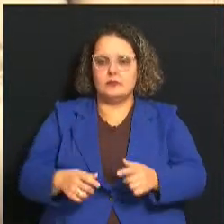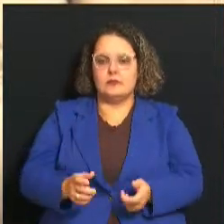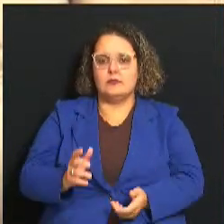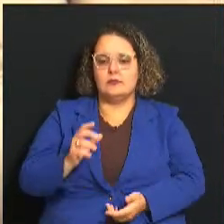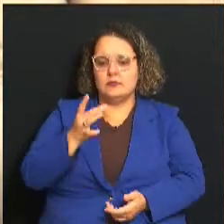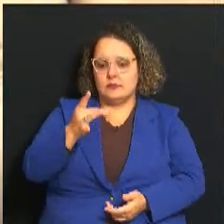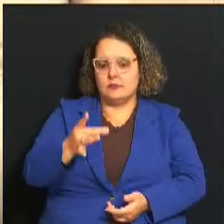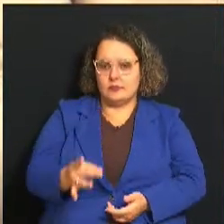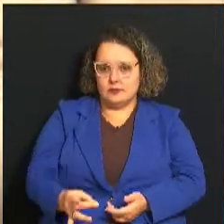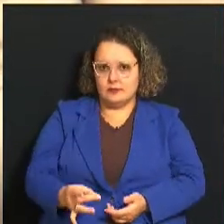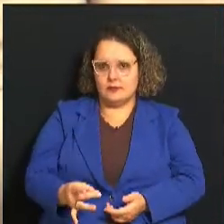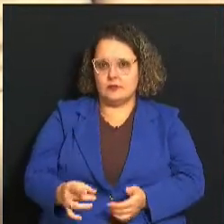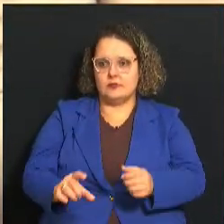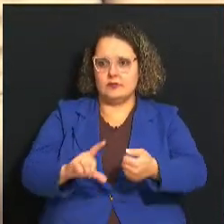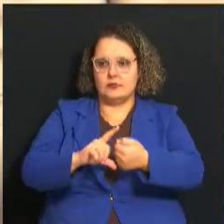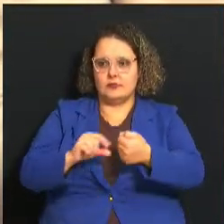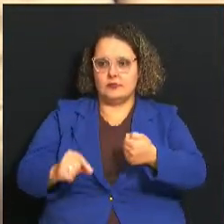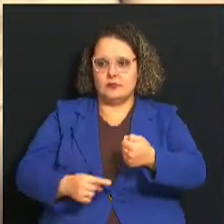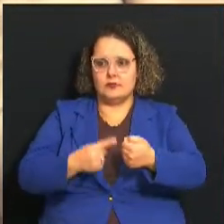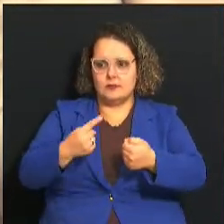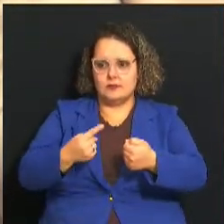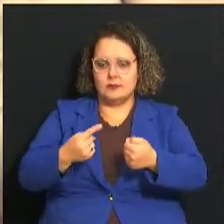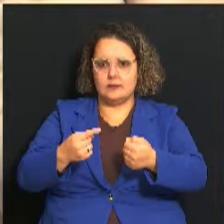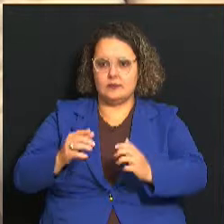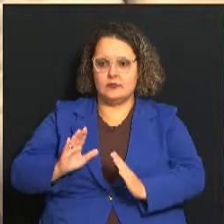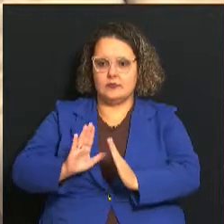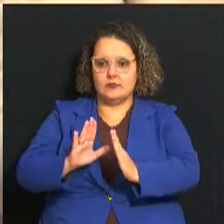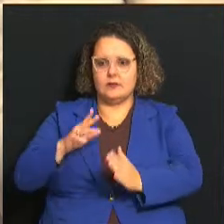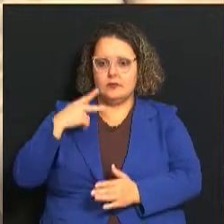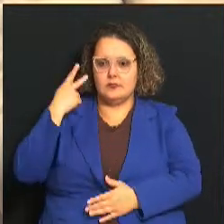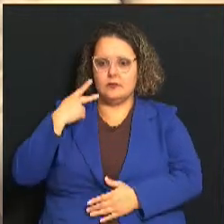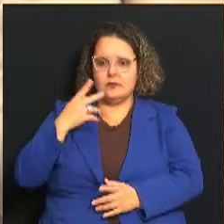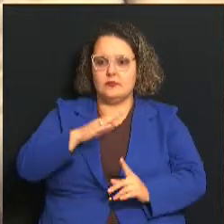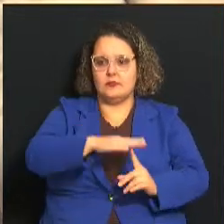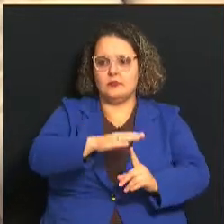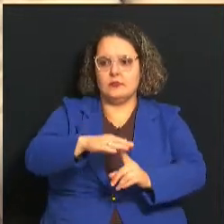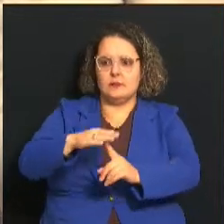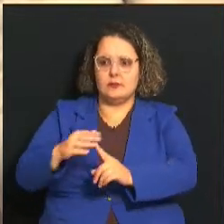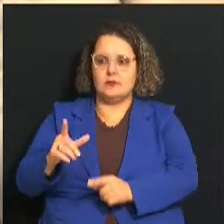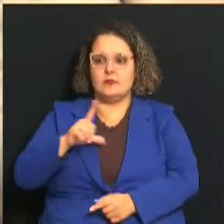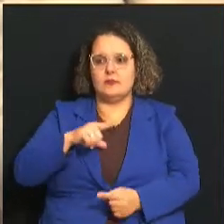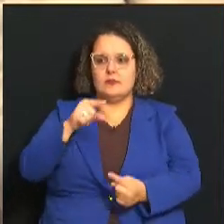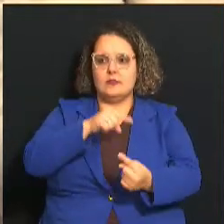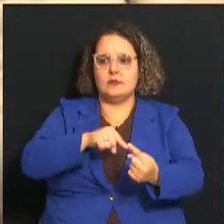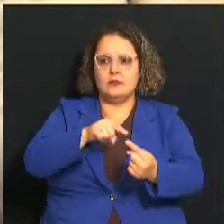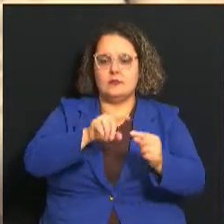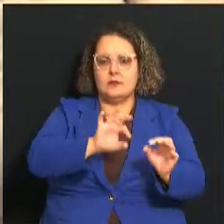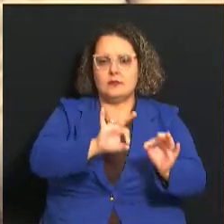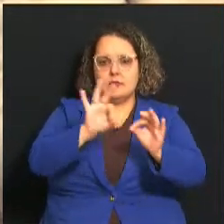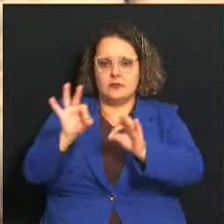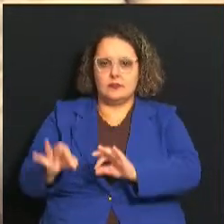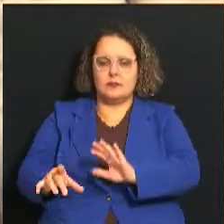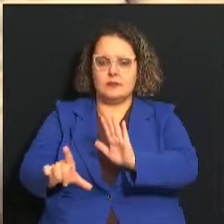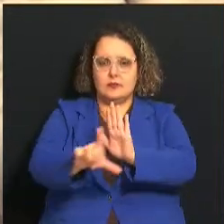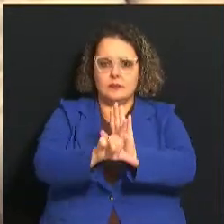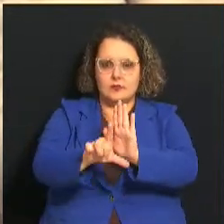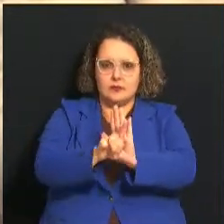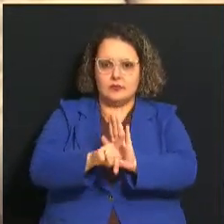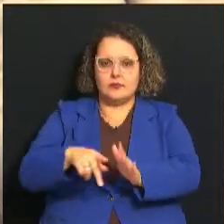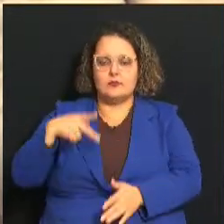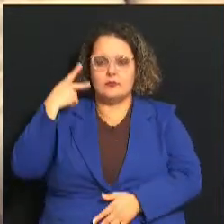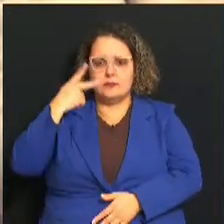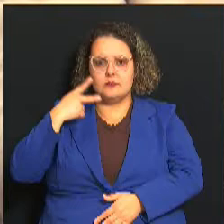Artigo 1º. A Frente Parlamentar Ambientalista tem como objetivo acompanhar a legislação e as políticas